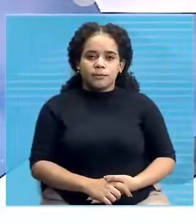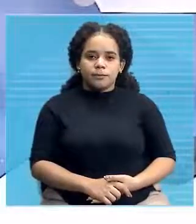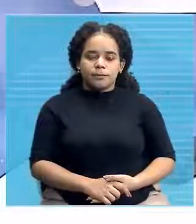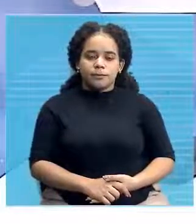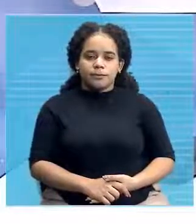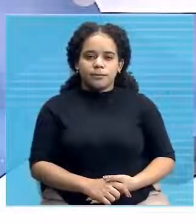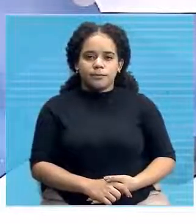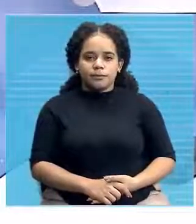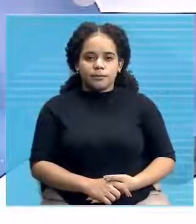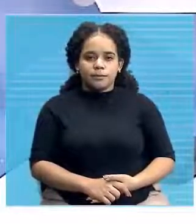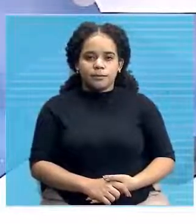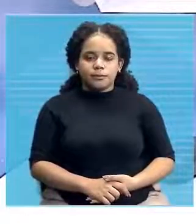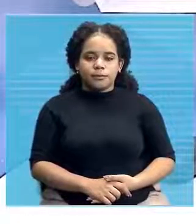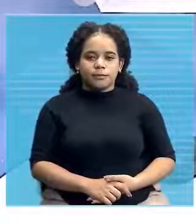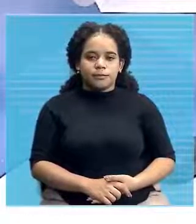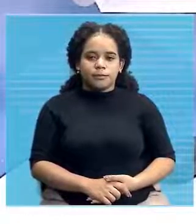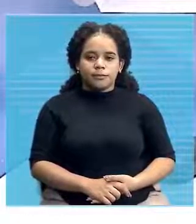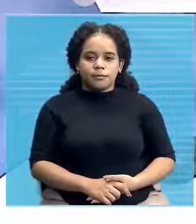Márcio,